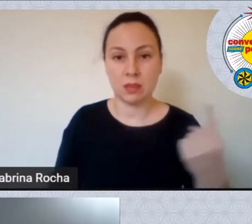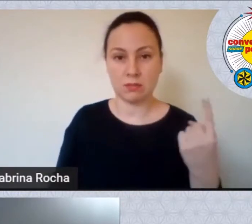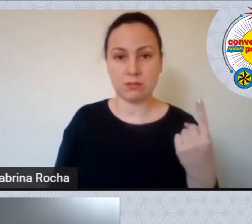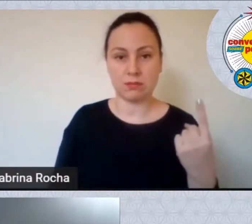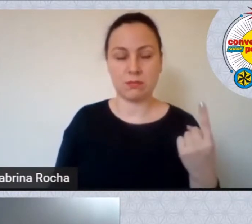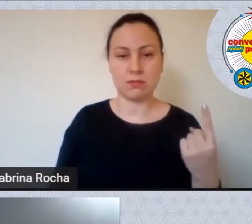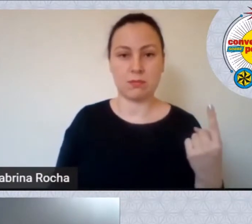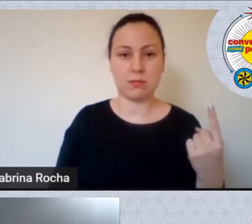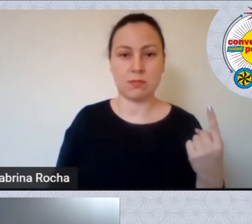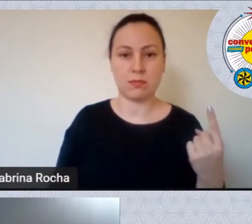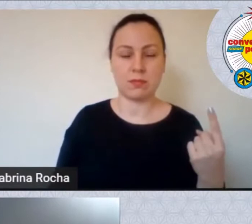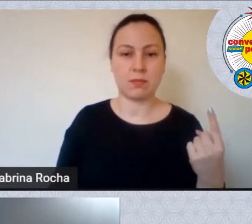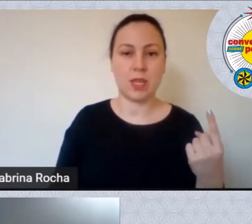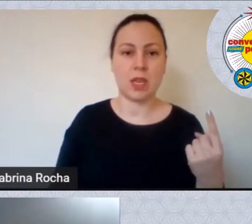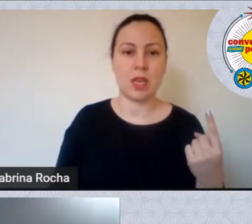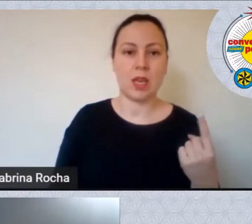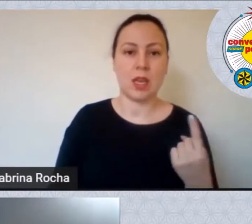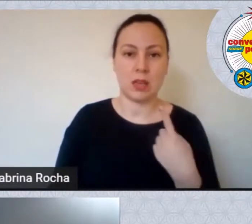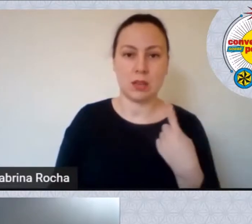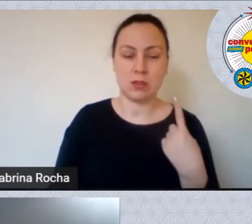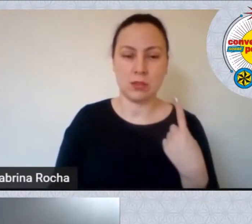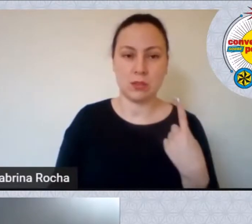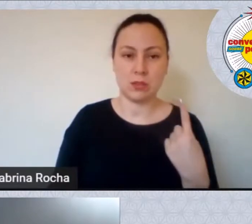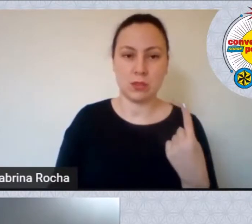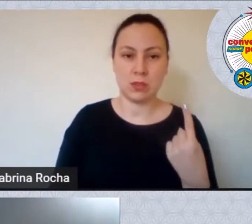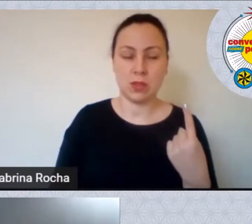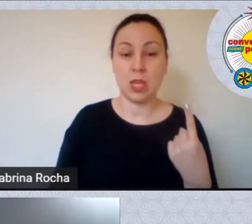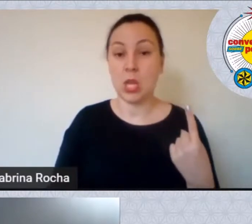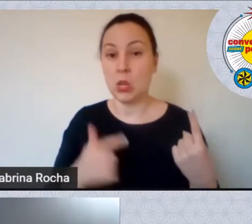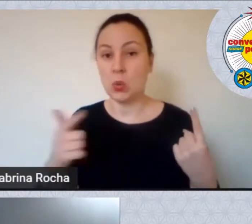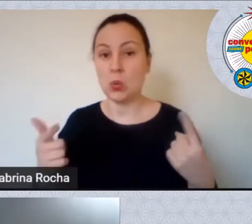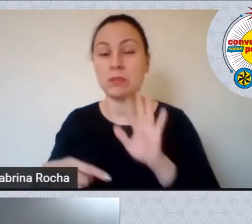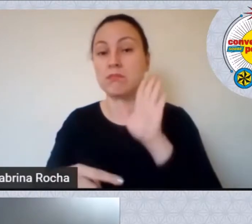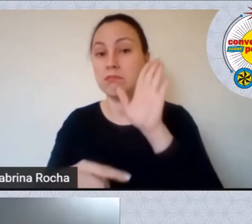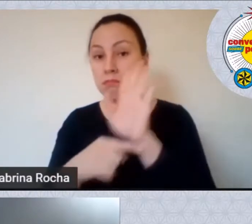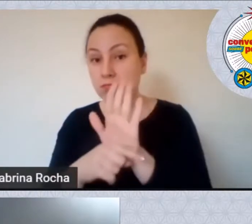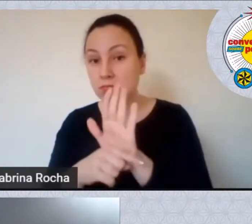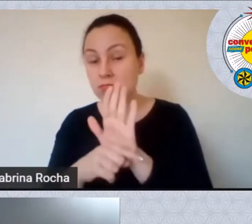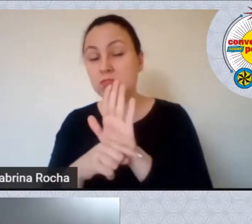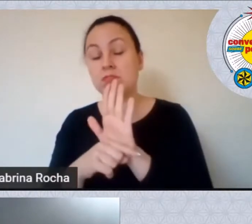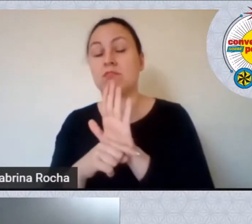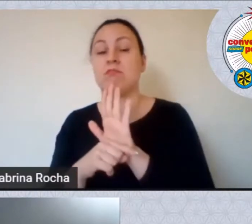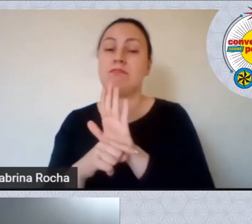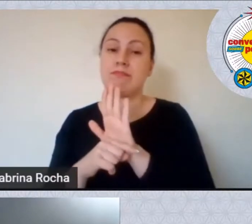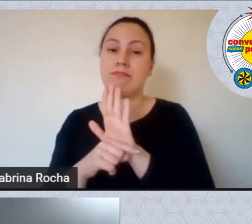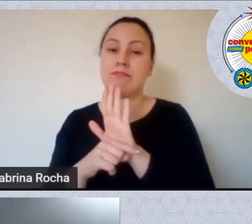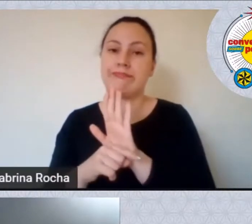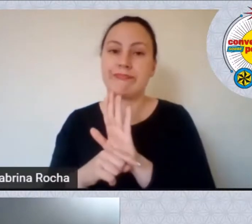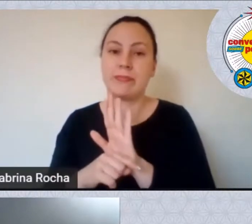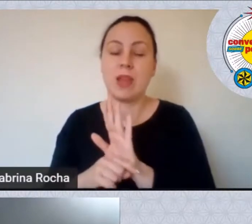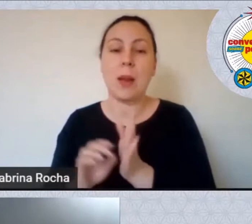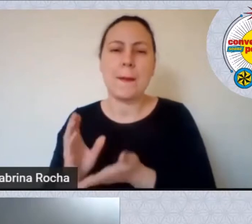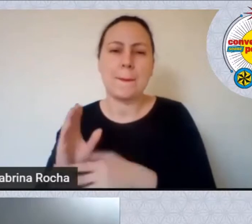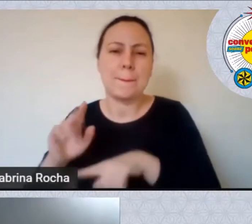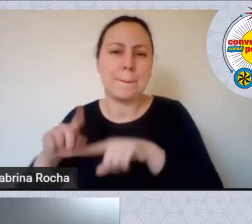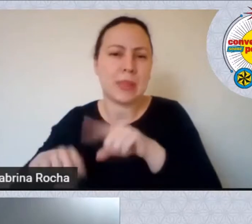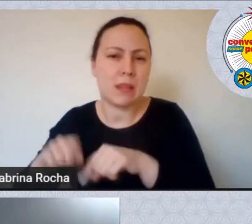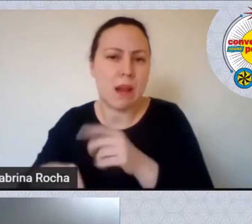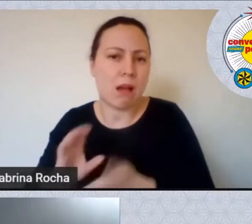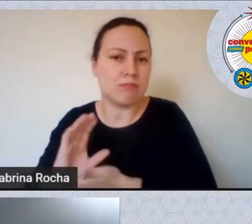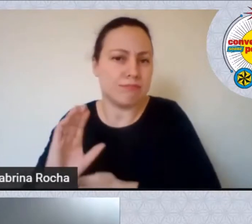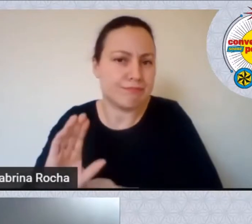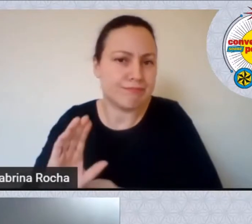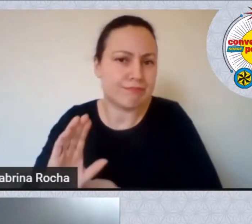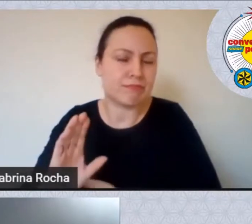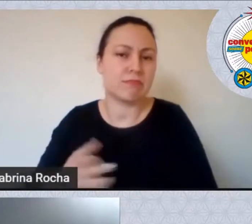outro, pessoas que se disponibilizam de recursos simbólicos ou materiais para o outro. Né? Eu acho que